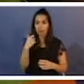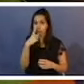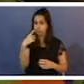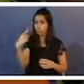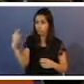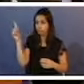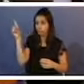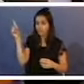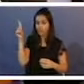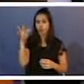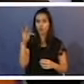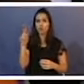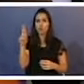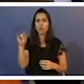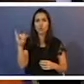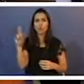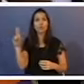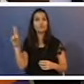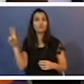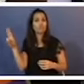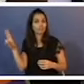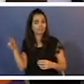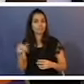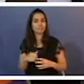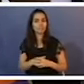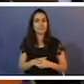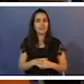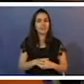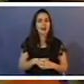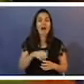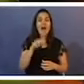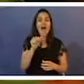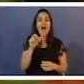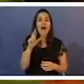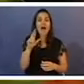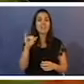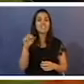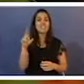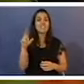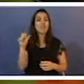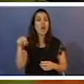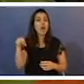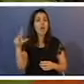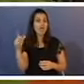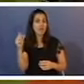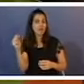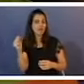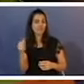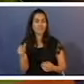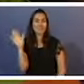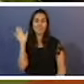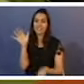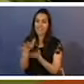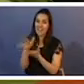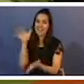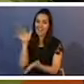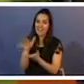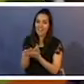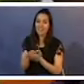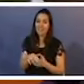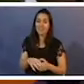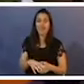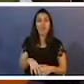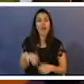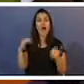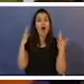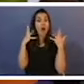é um animal característico desta região a Ariranha o jacaré-do-pantanal e a